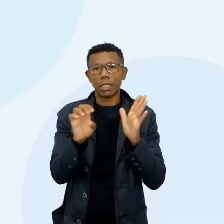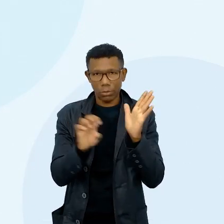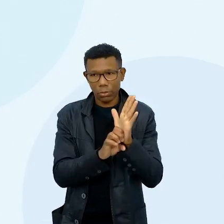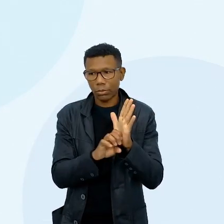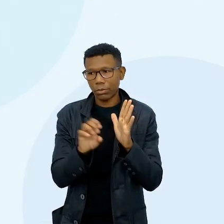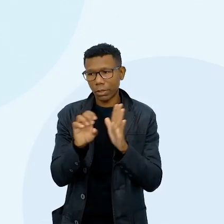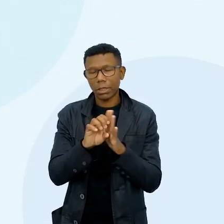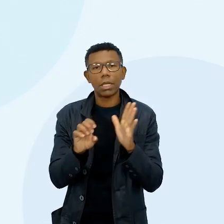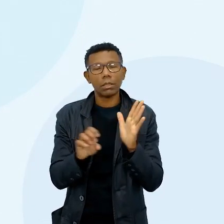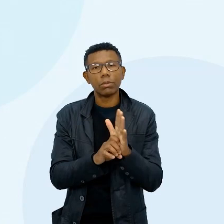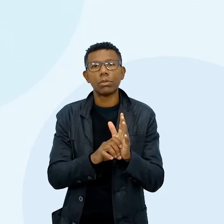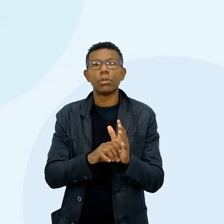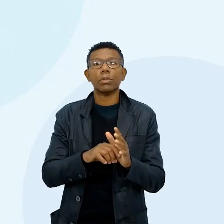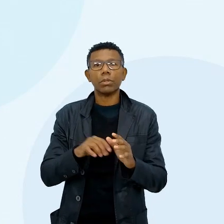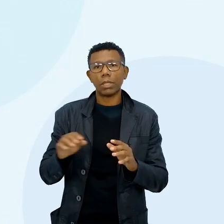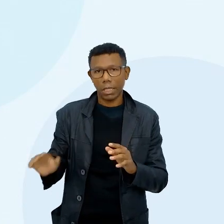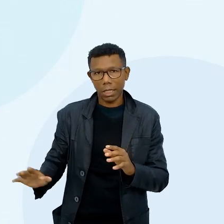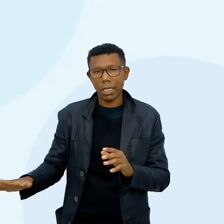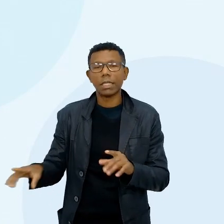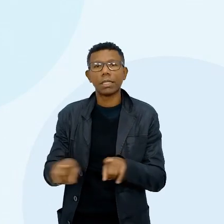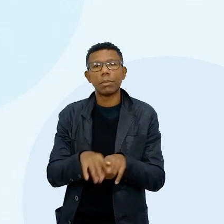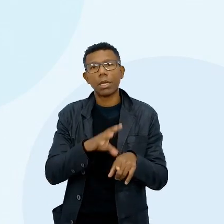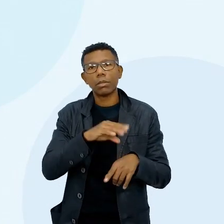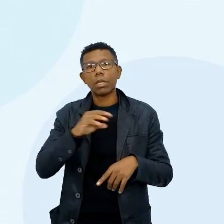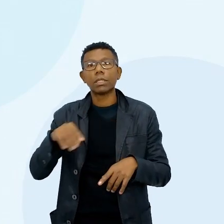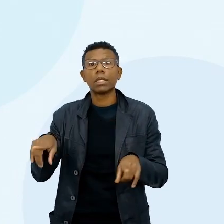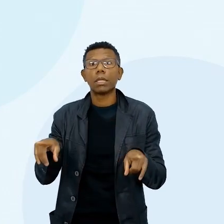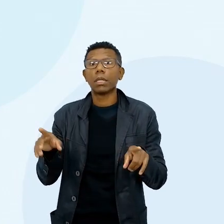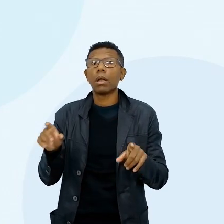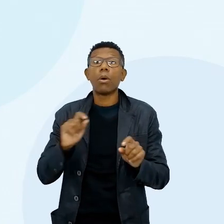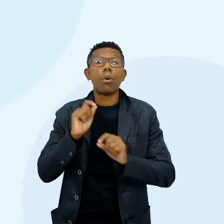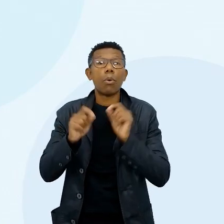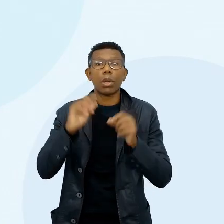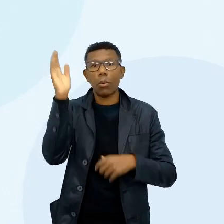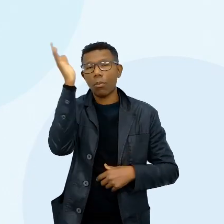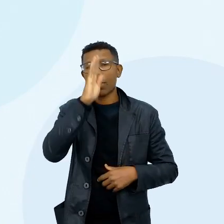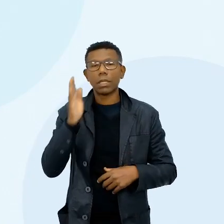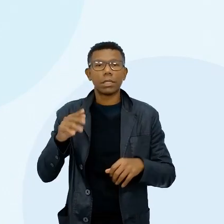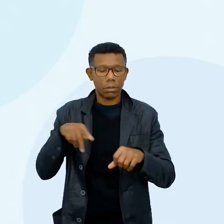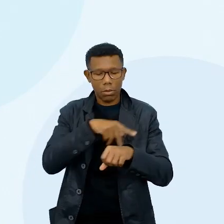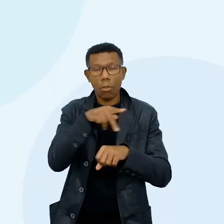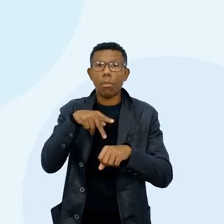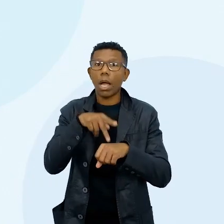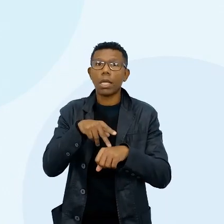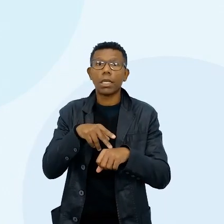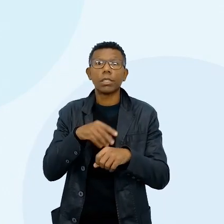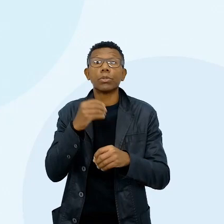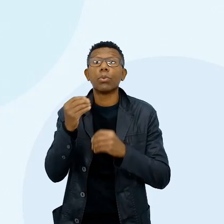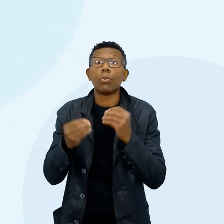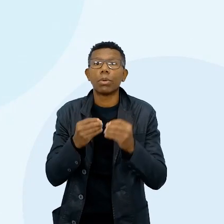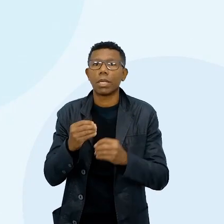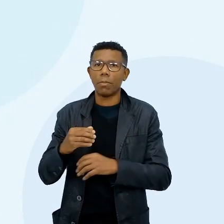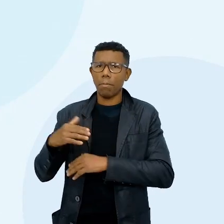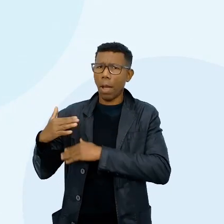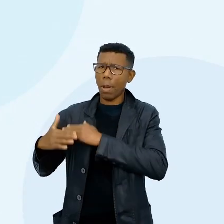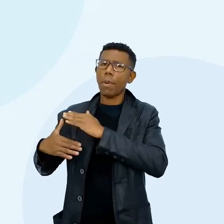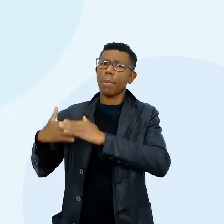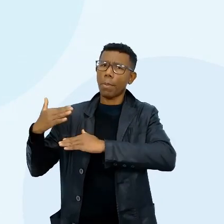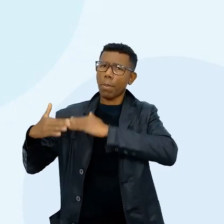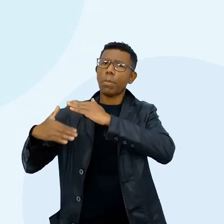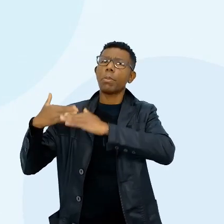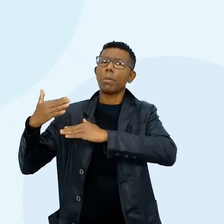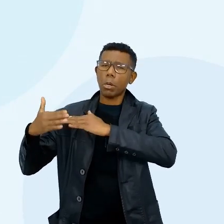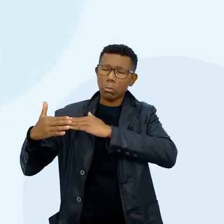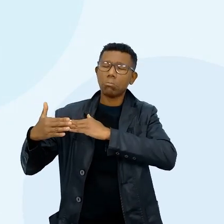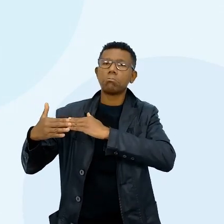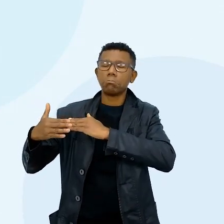aí elevou o Brasil, é importante colocar isso para os estudantes, como um dos países mais avançados sobre a matéria, né? A gente sempre fala dos regressos,